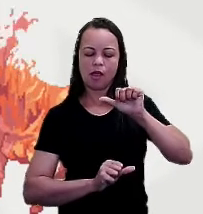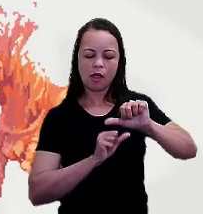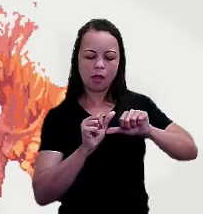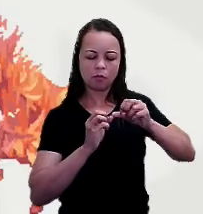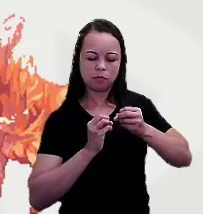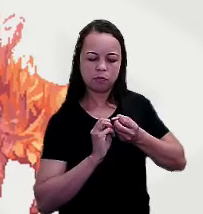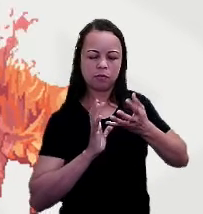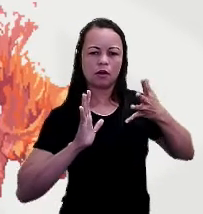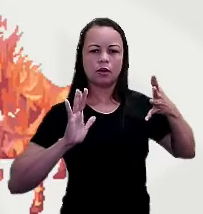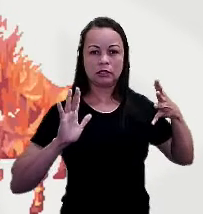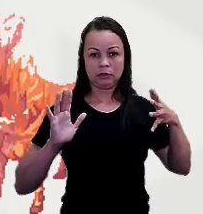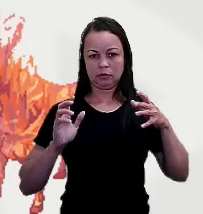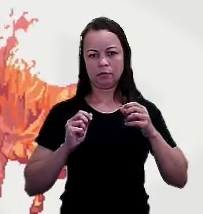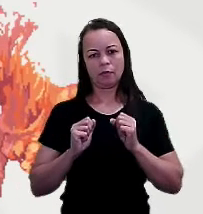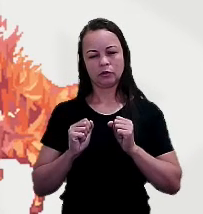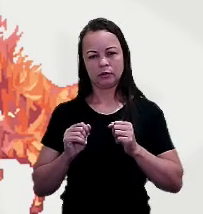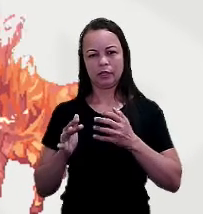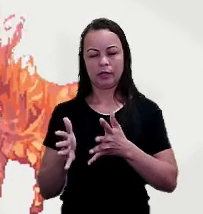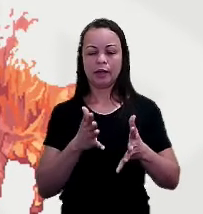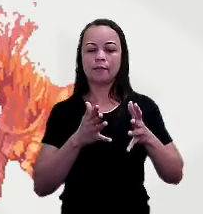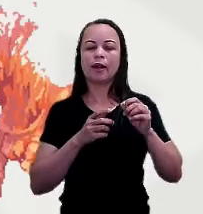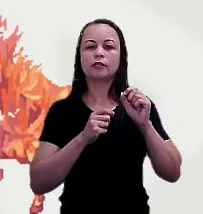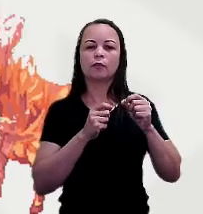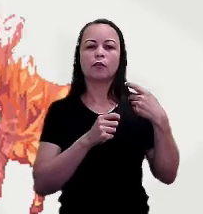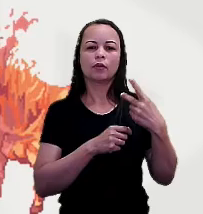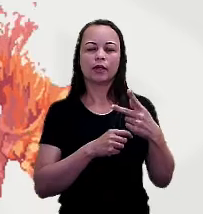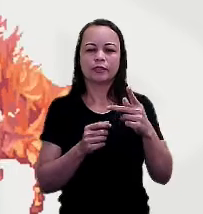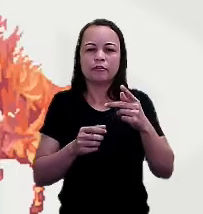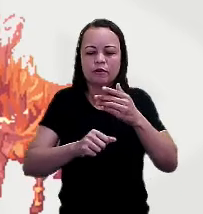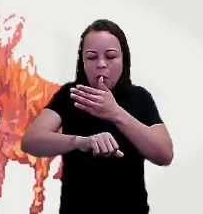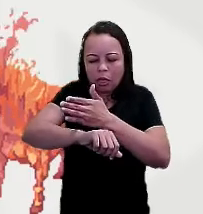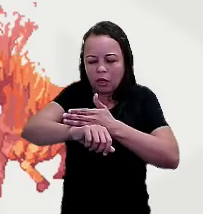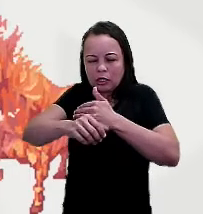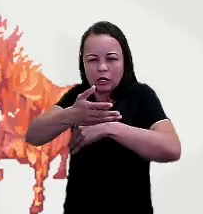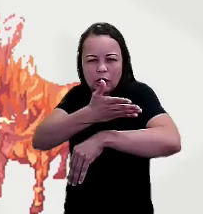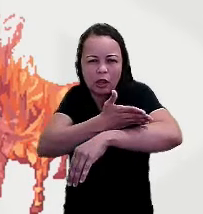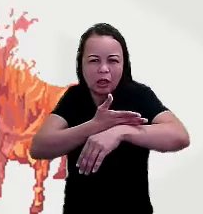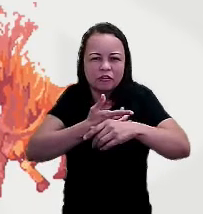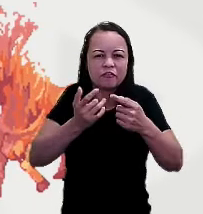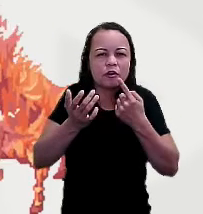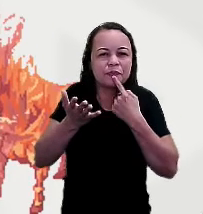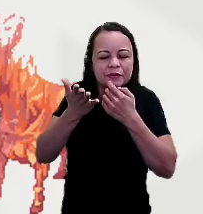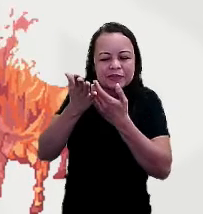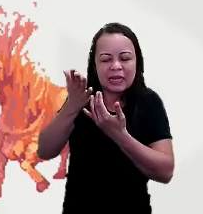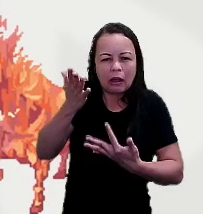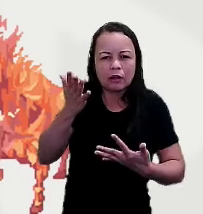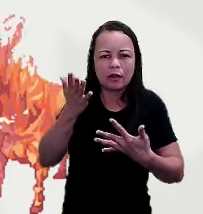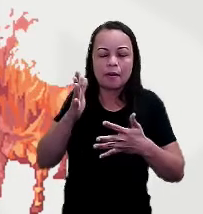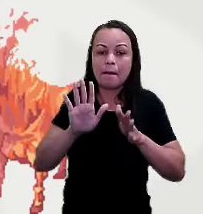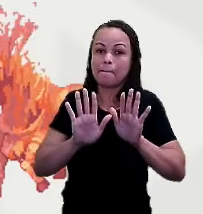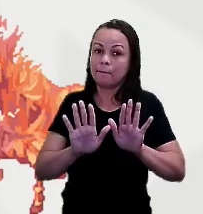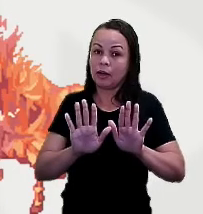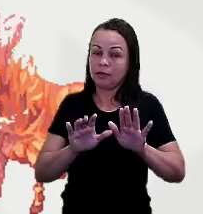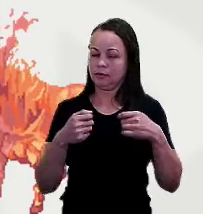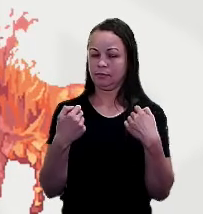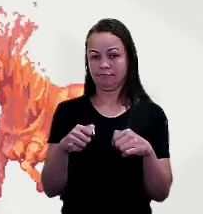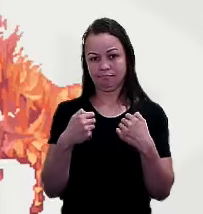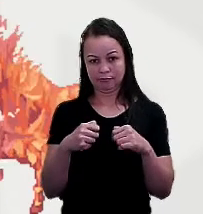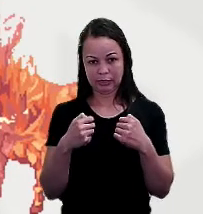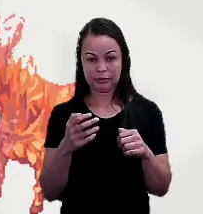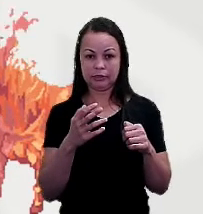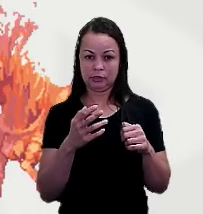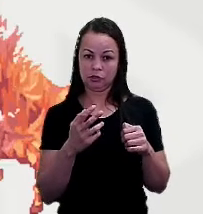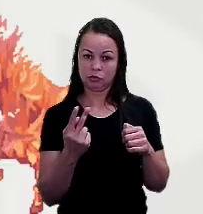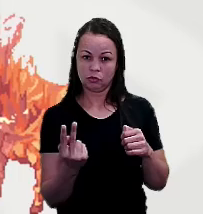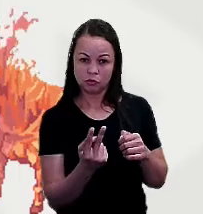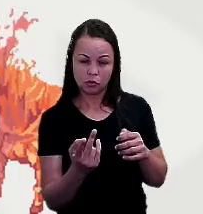só pode ser quebrado por quem lhe causar um ferimento que derrame sangue. Mas é necessário que